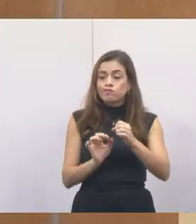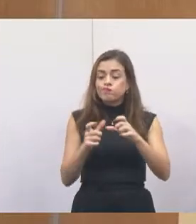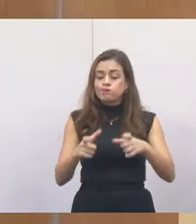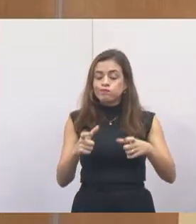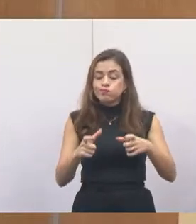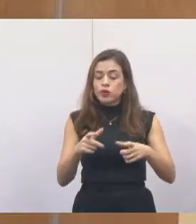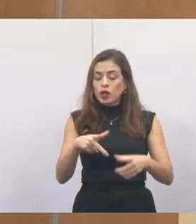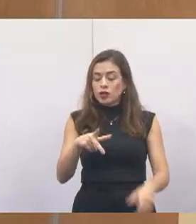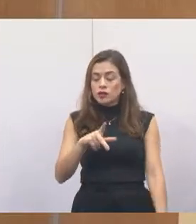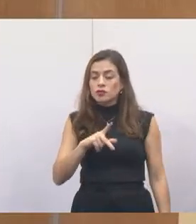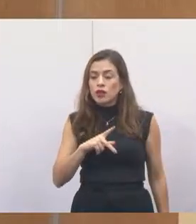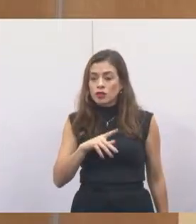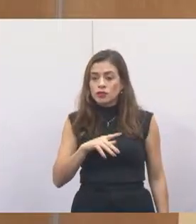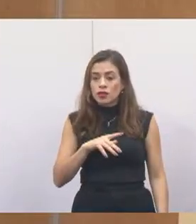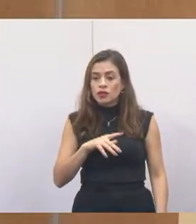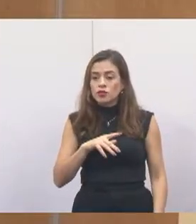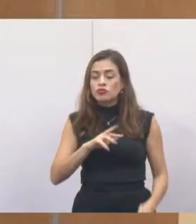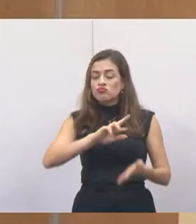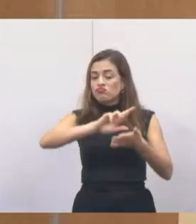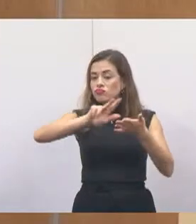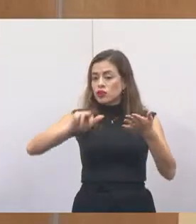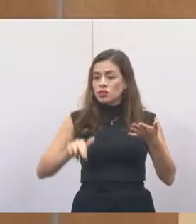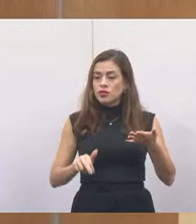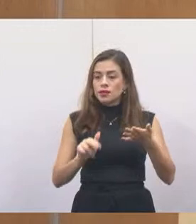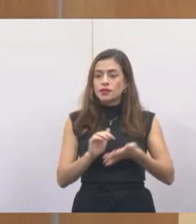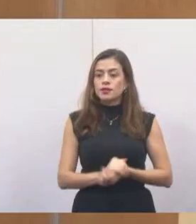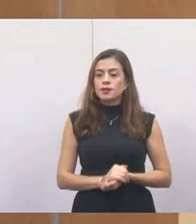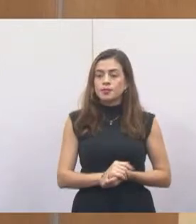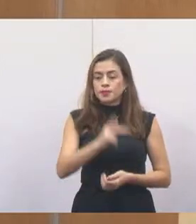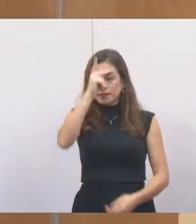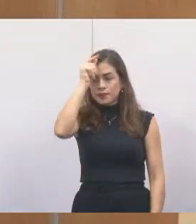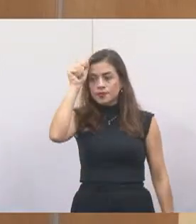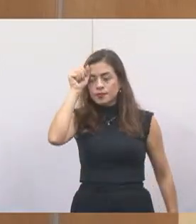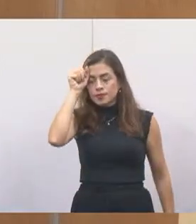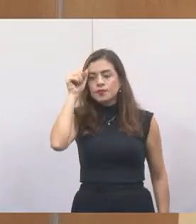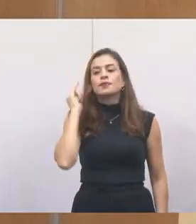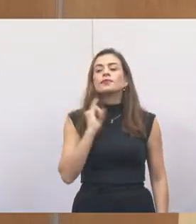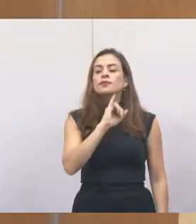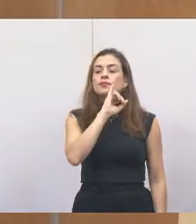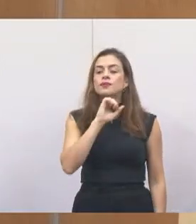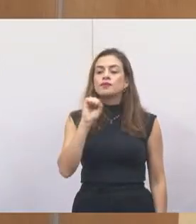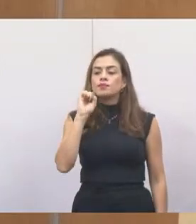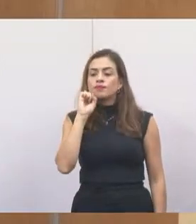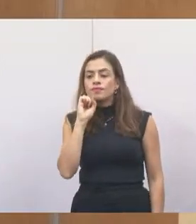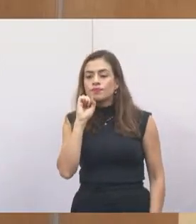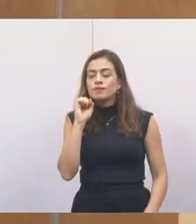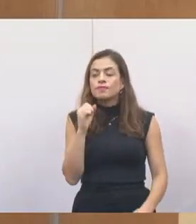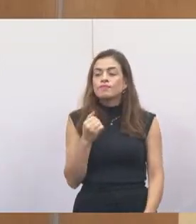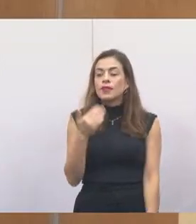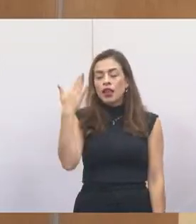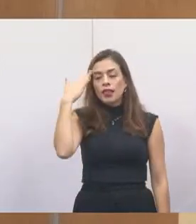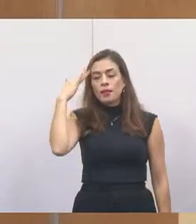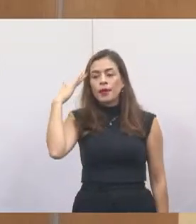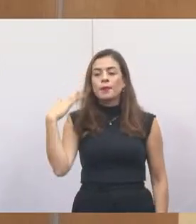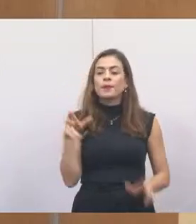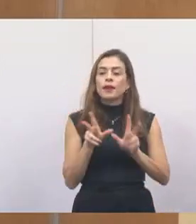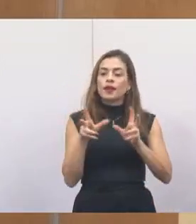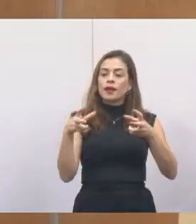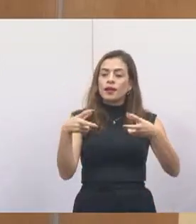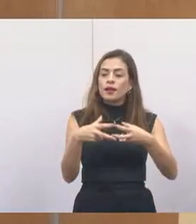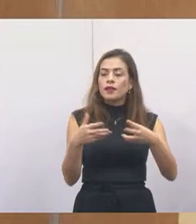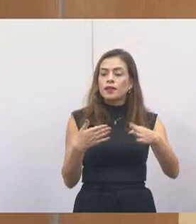providências. Prefeito Municipal de Jacareí, no uso de suas atribuições, faz saber, a Câmara Municipal